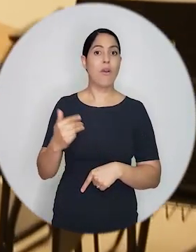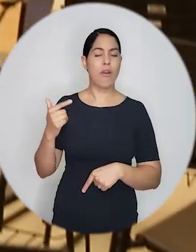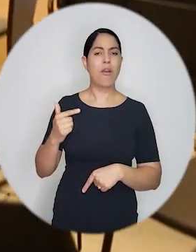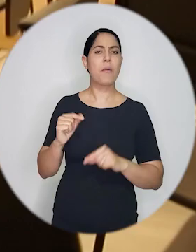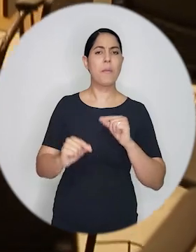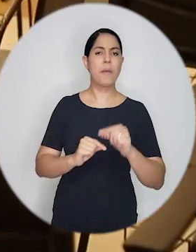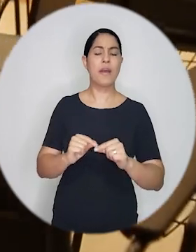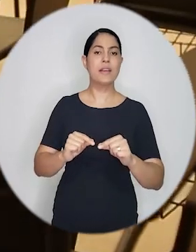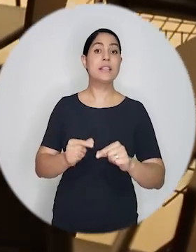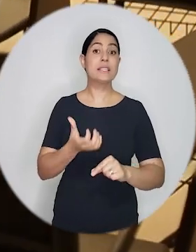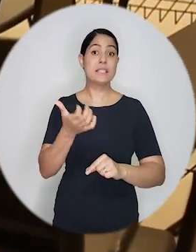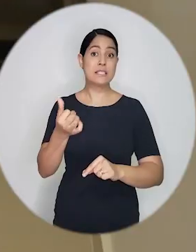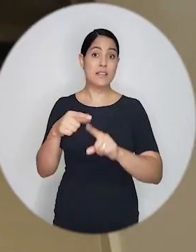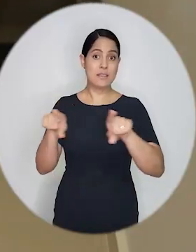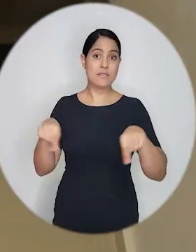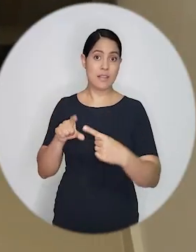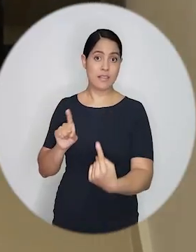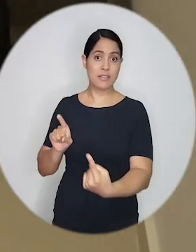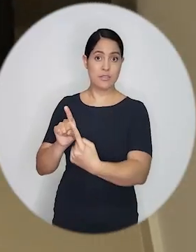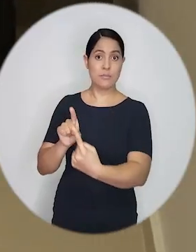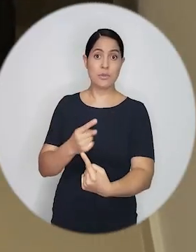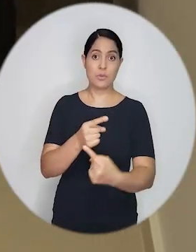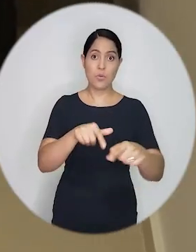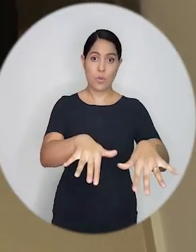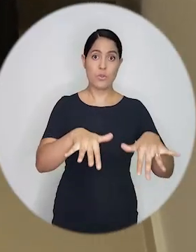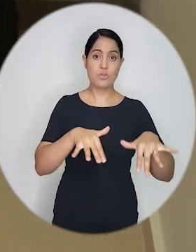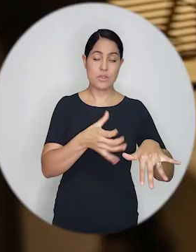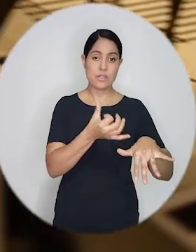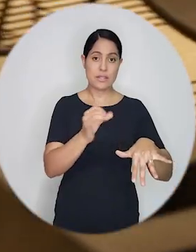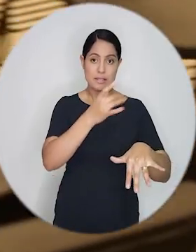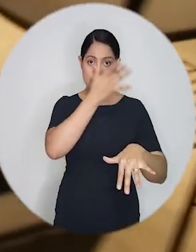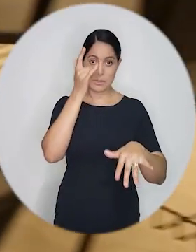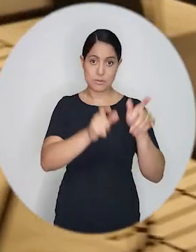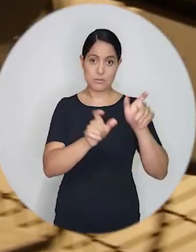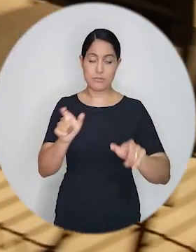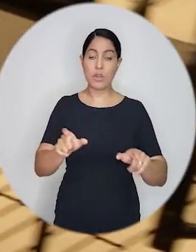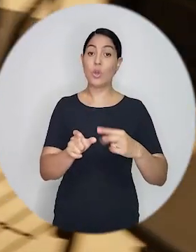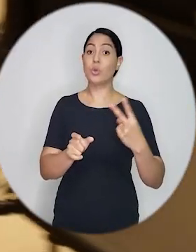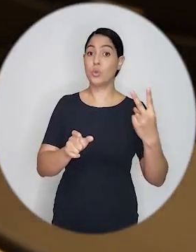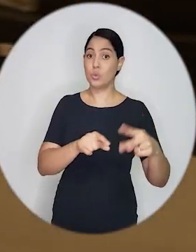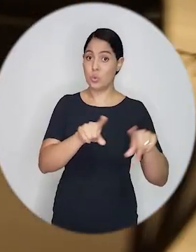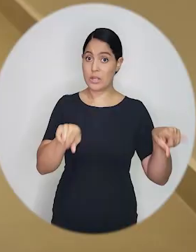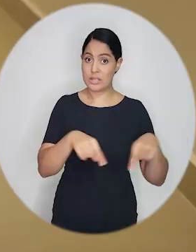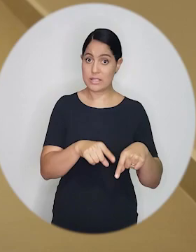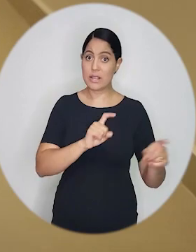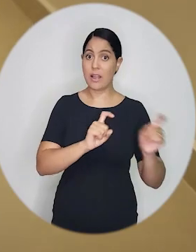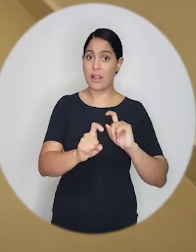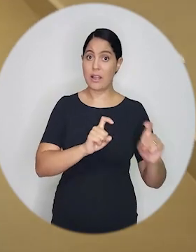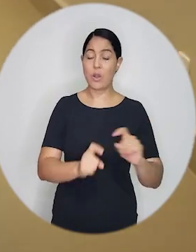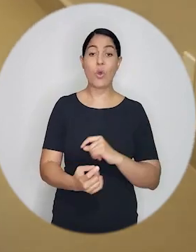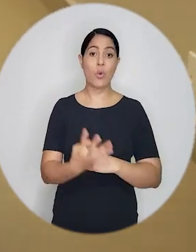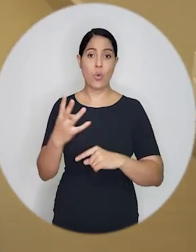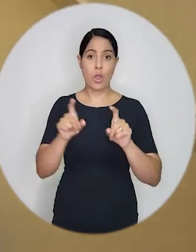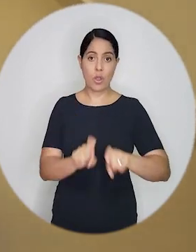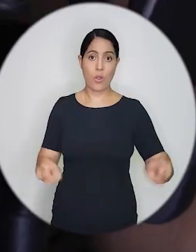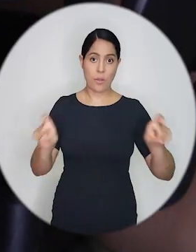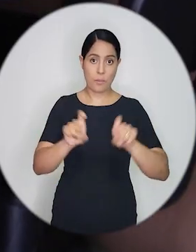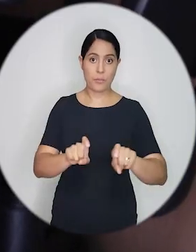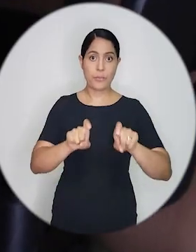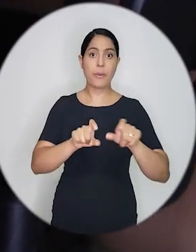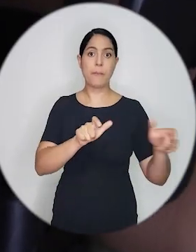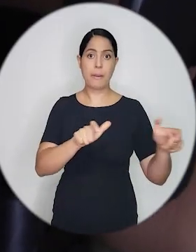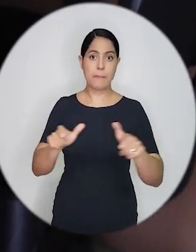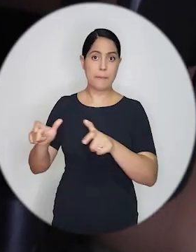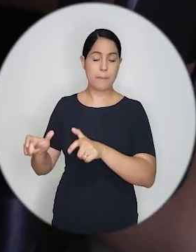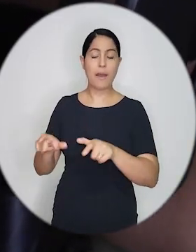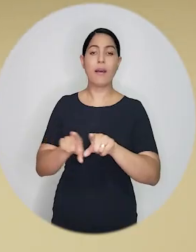quadrados destinados ao trabalho dos advogados. São ao todo 6 salas de atendimento, um auditório para 60 pessoas, 2 salas de reunião, 4